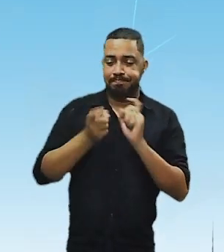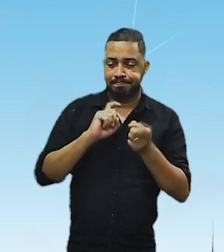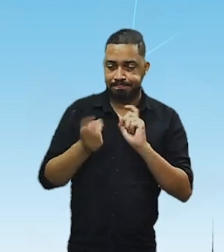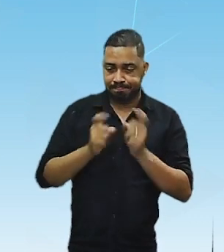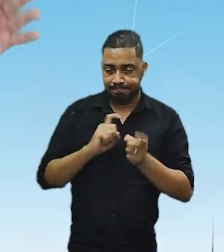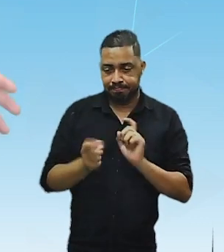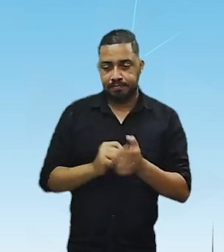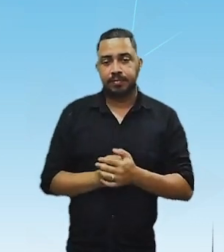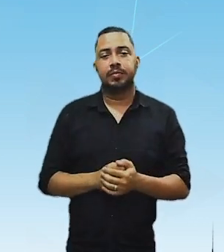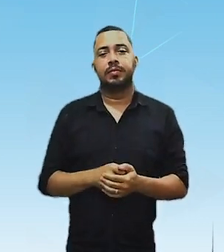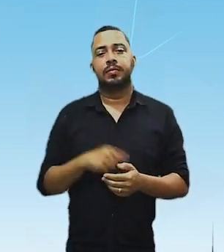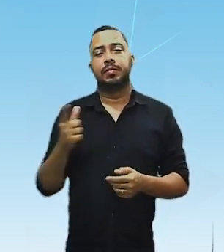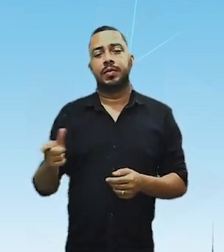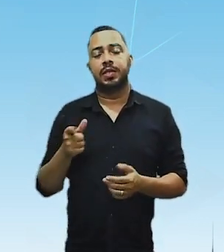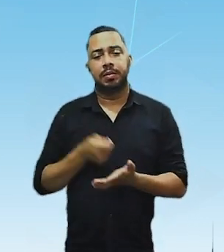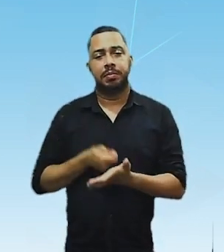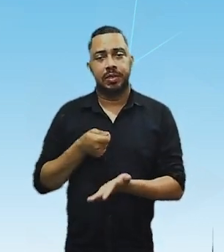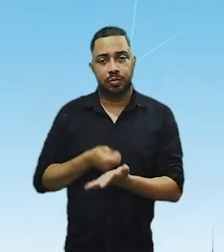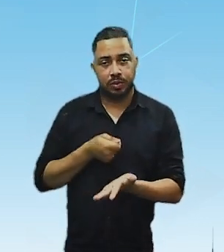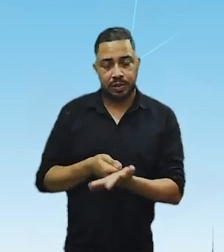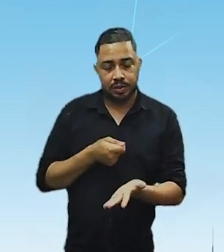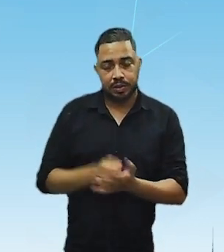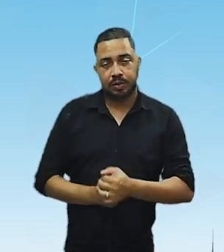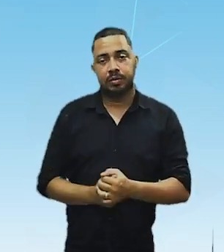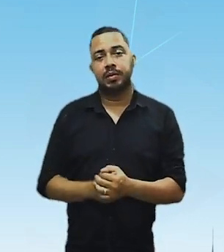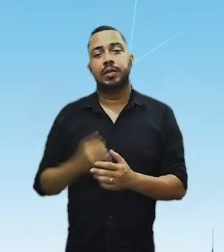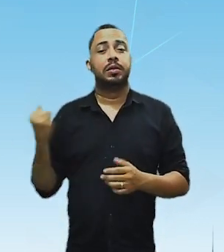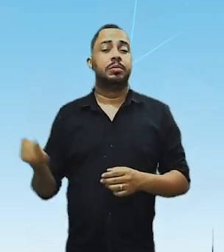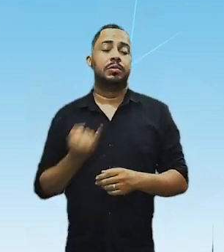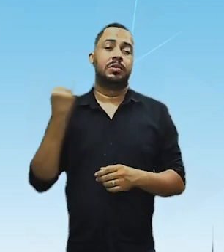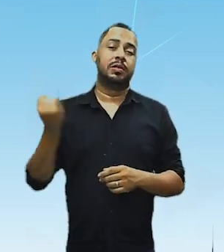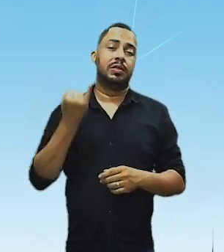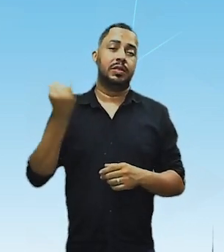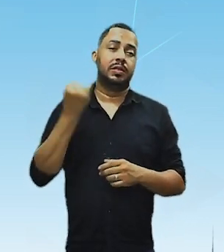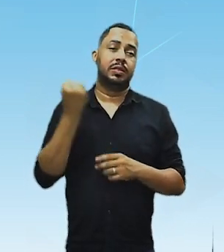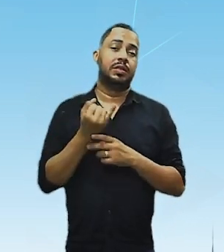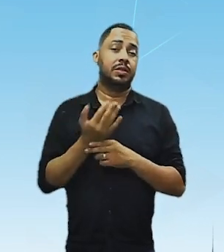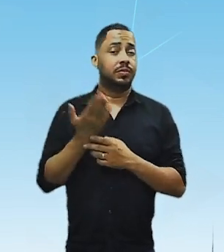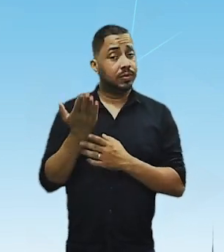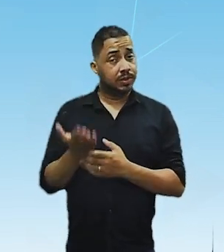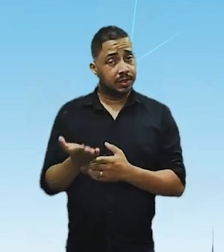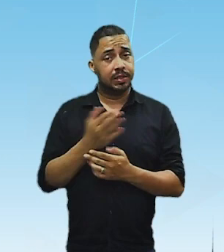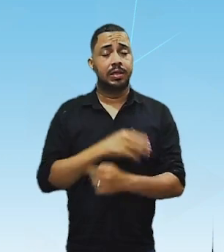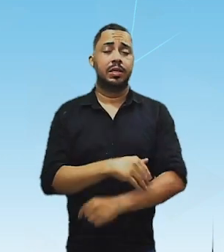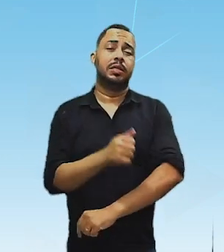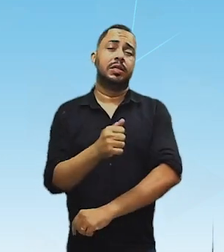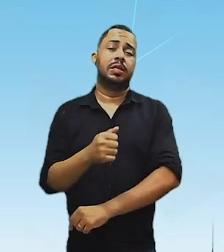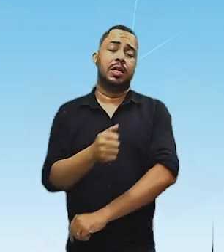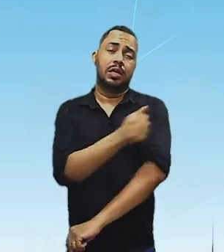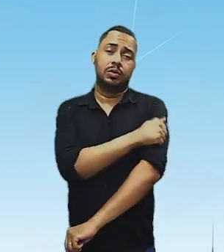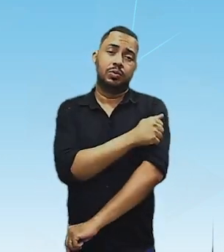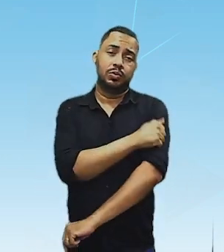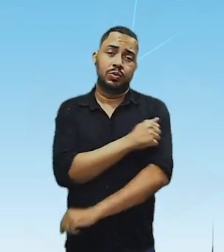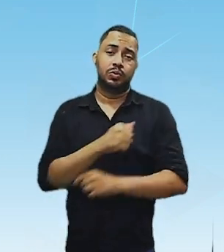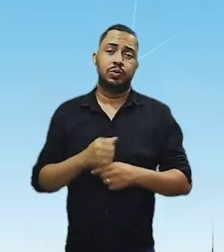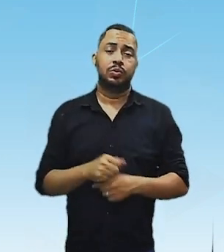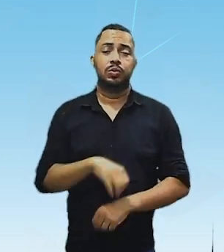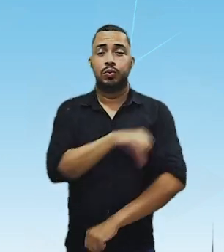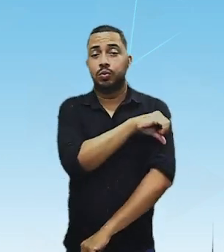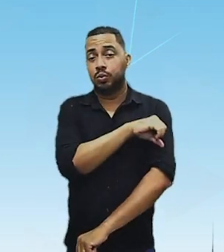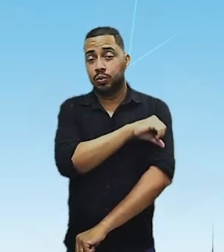essa questão de persuasão. É importante salientar que você, estudante do nono ano do nosso